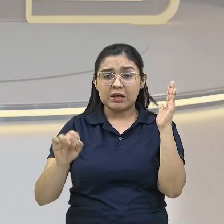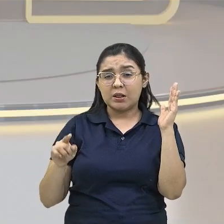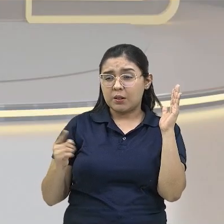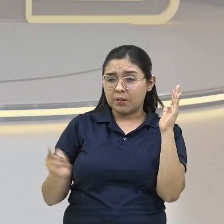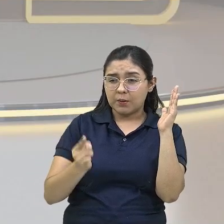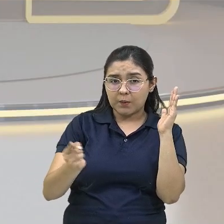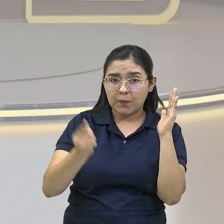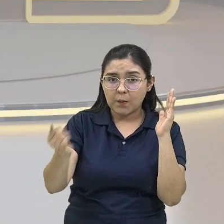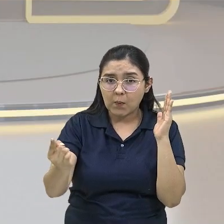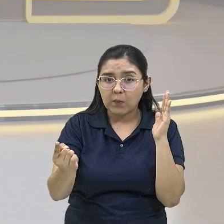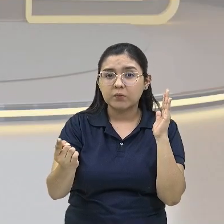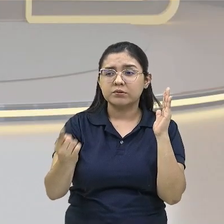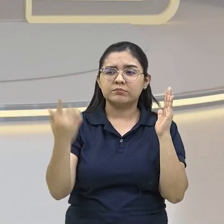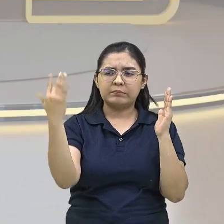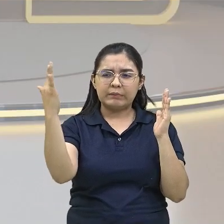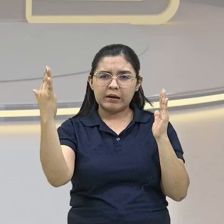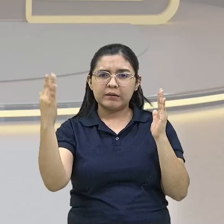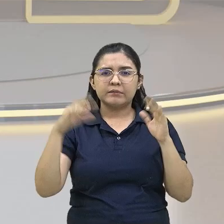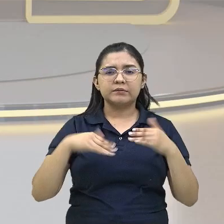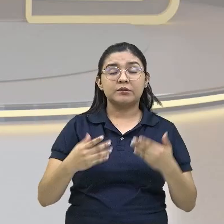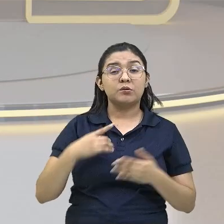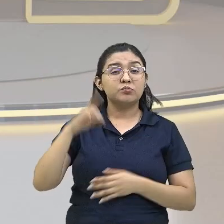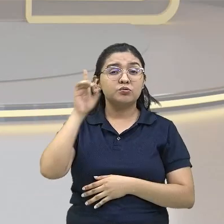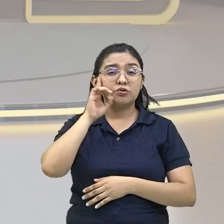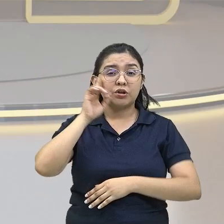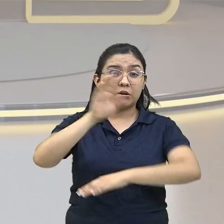quilométrica. O seringueiro passava um dia